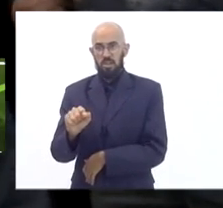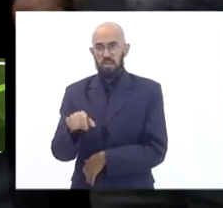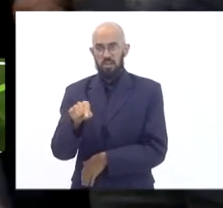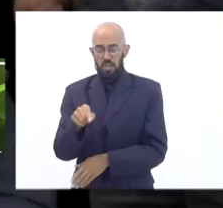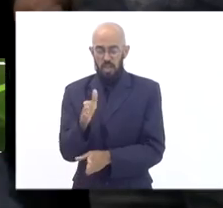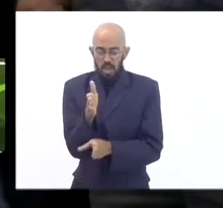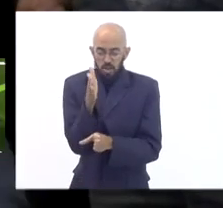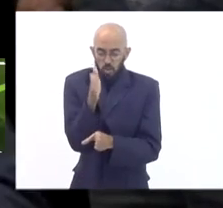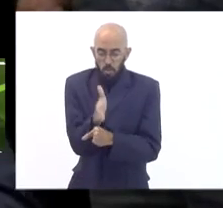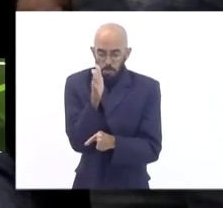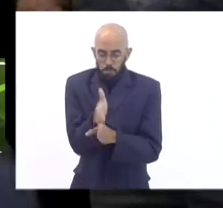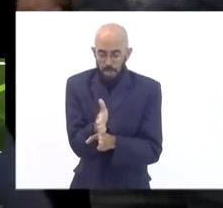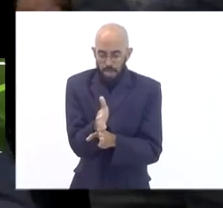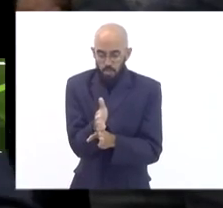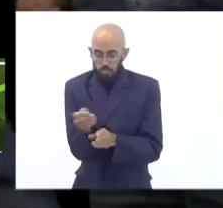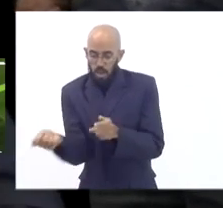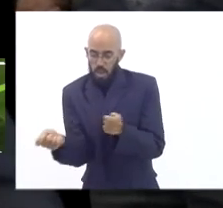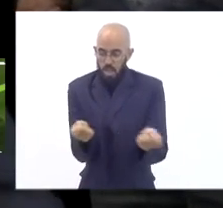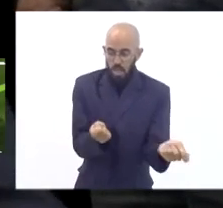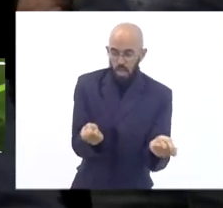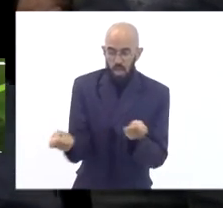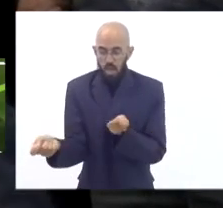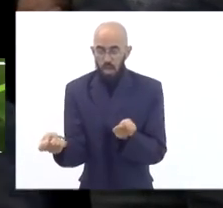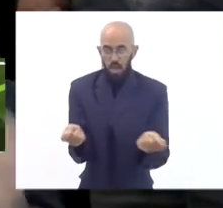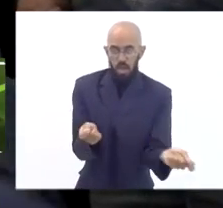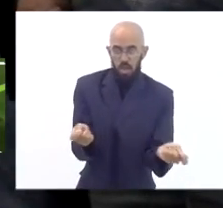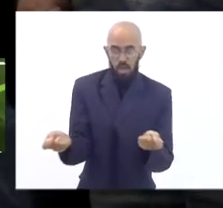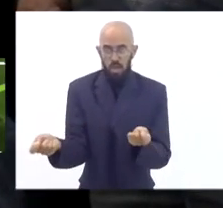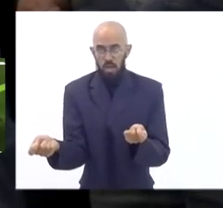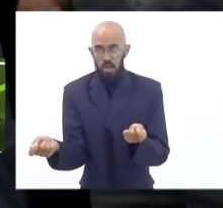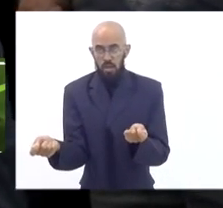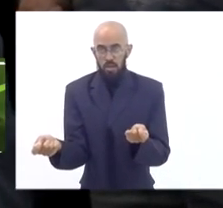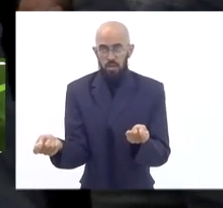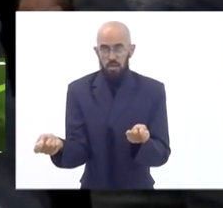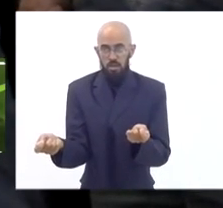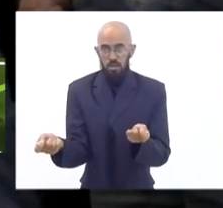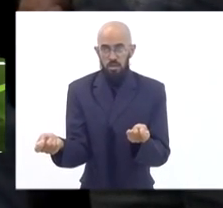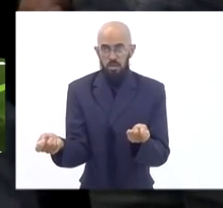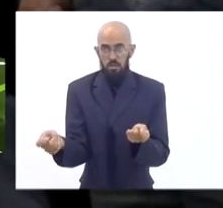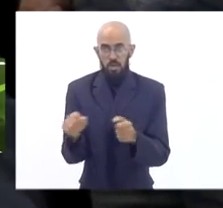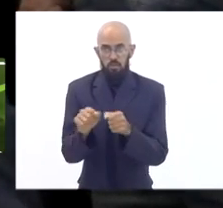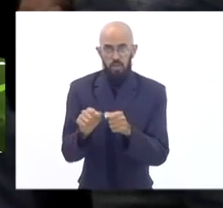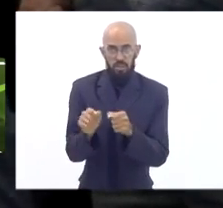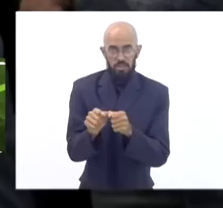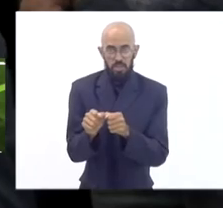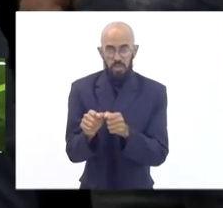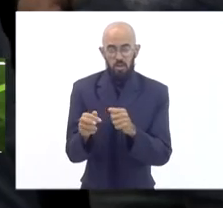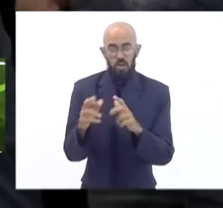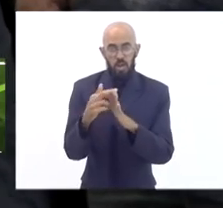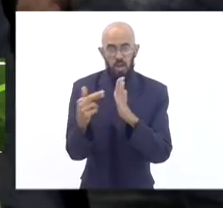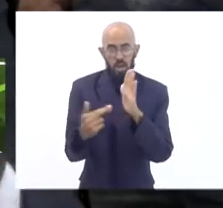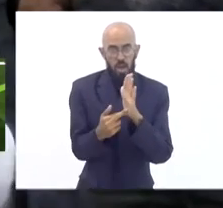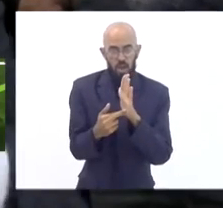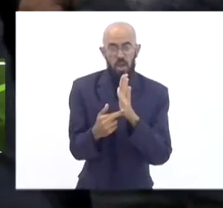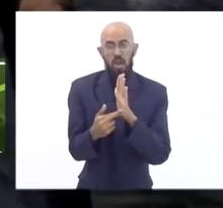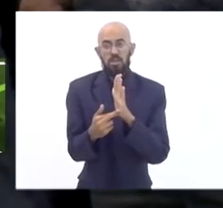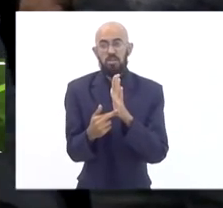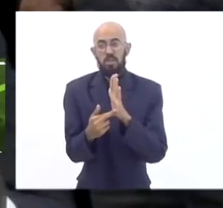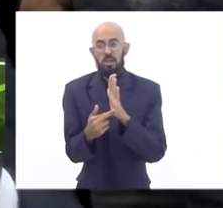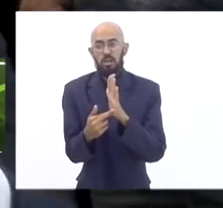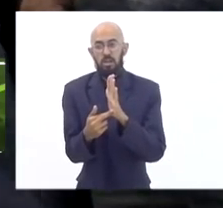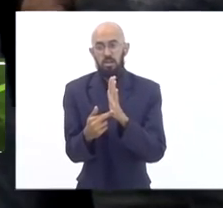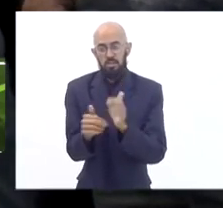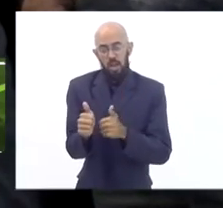meio termo, como o próprio fundamento originário da agência fala, exercer o poder regulatório,